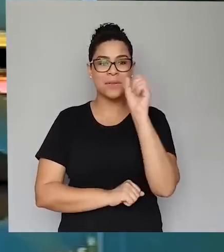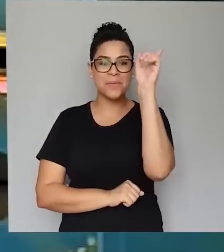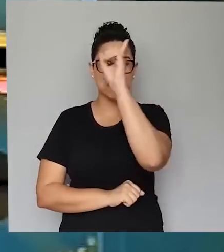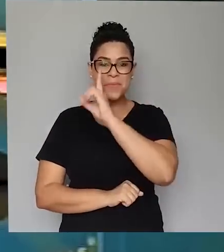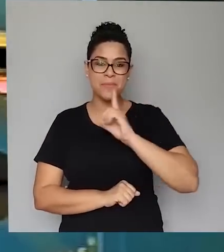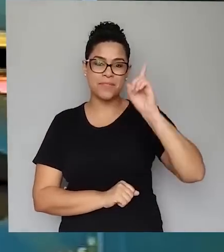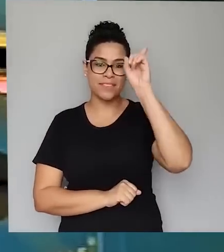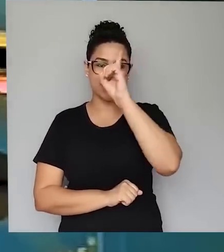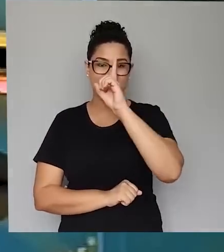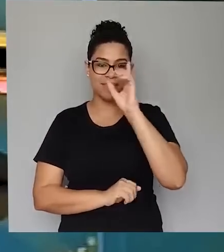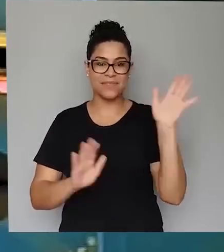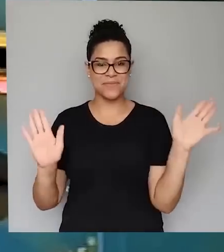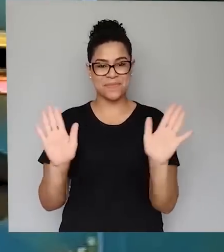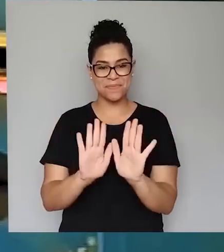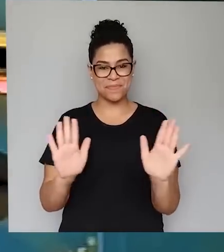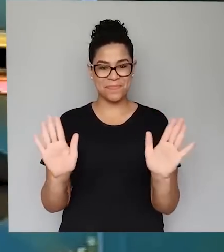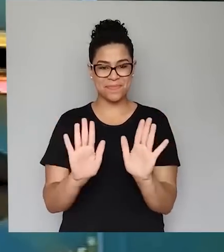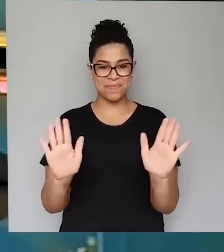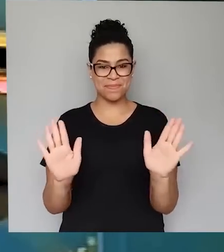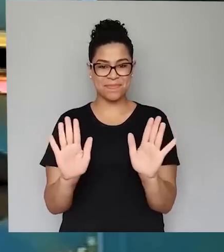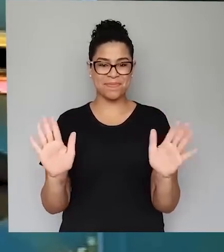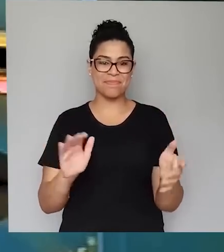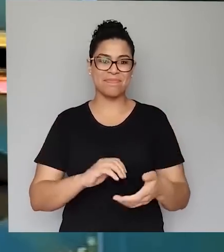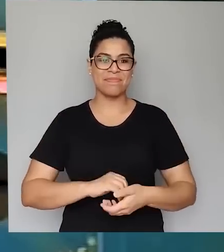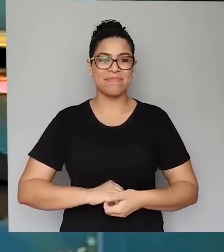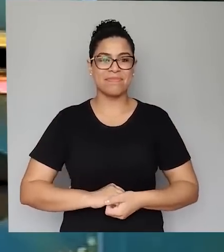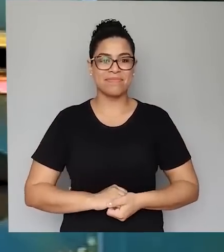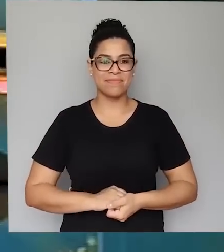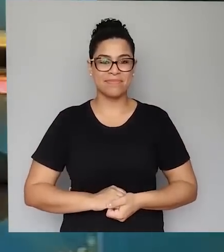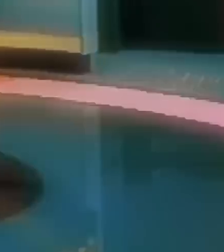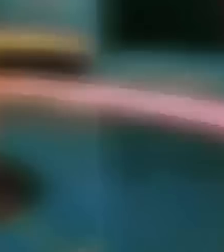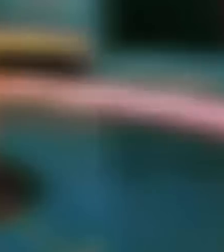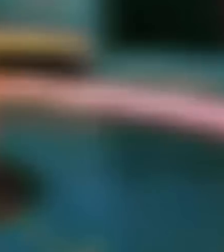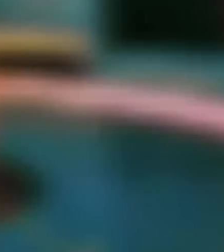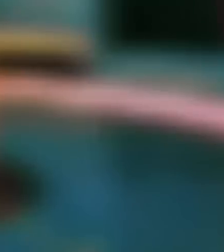semana. Goodbye!